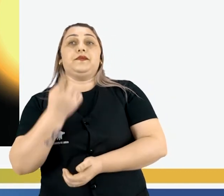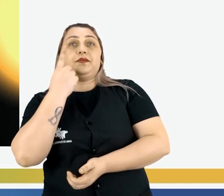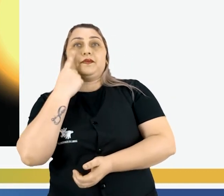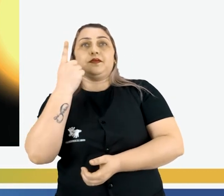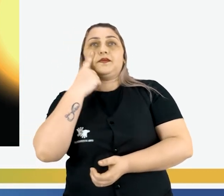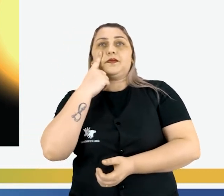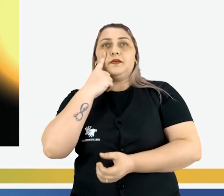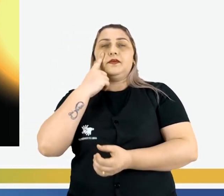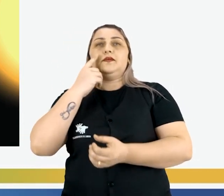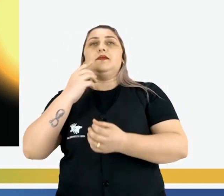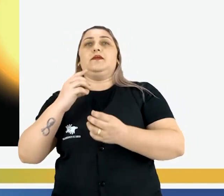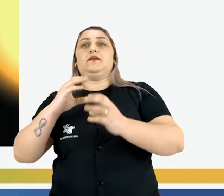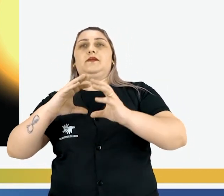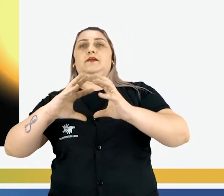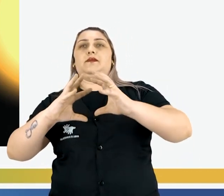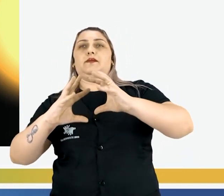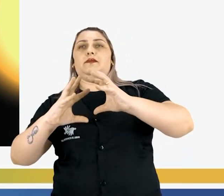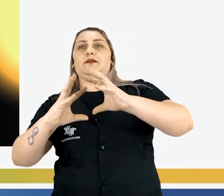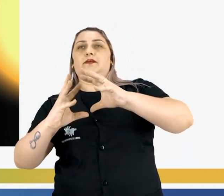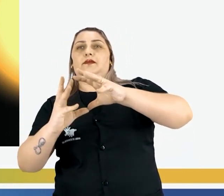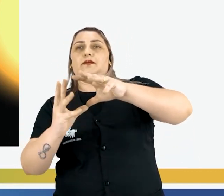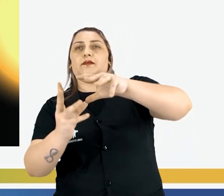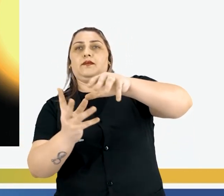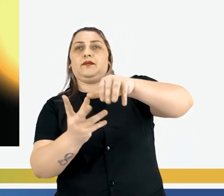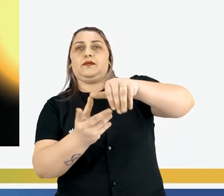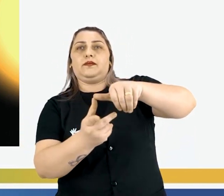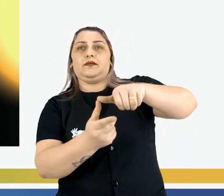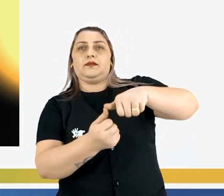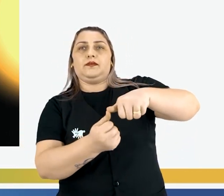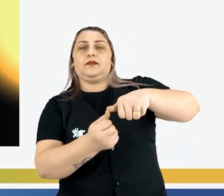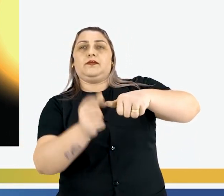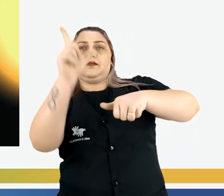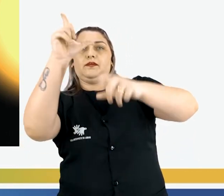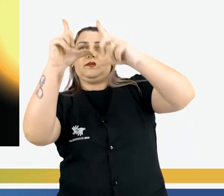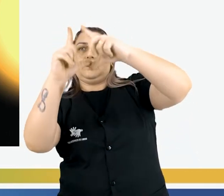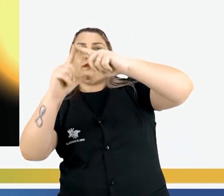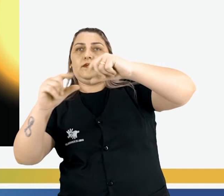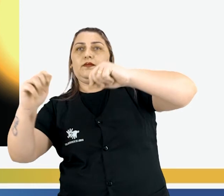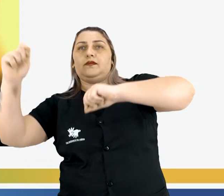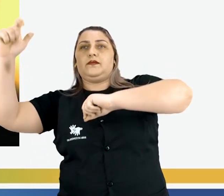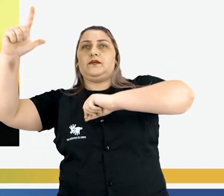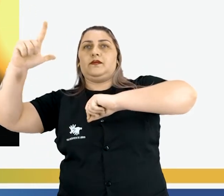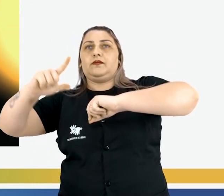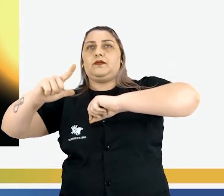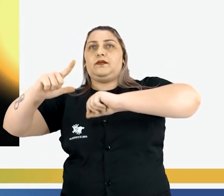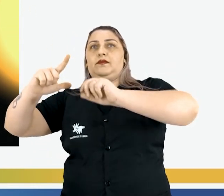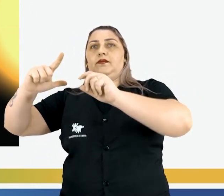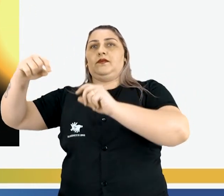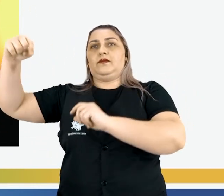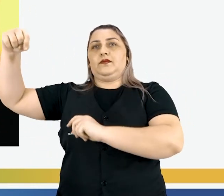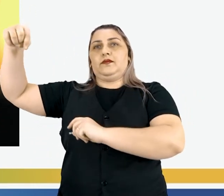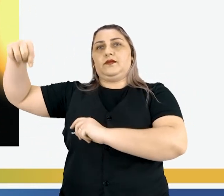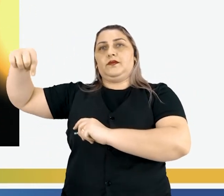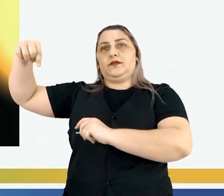Olha aí o movimento da Lua em torno da Terra, o Sol ali do lado, né? Então